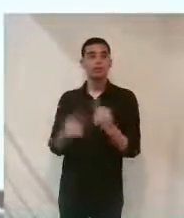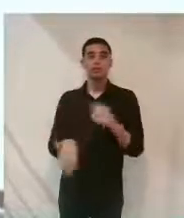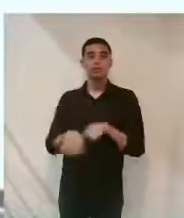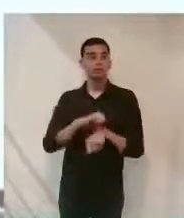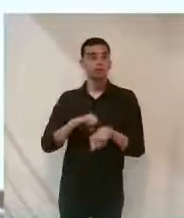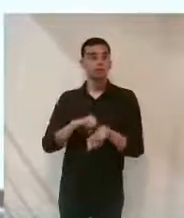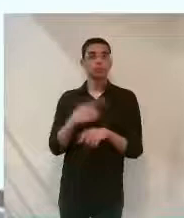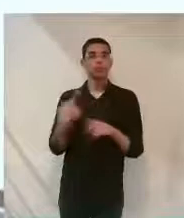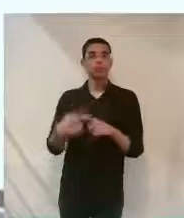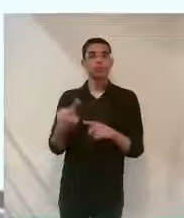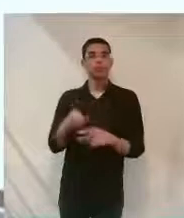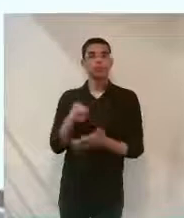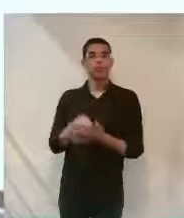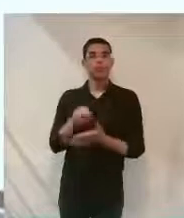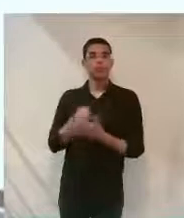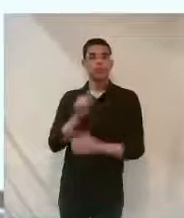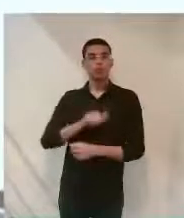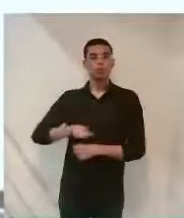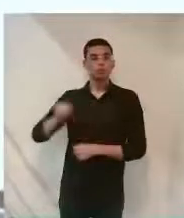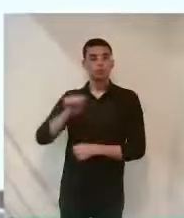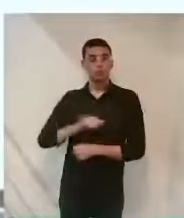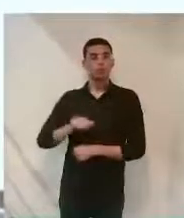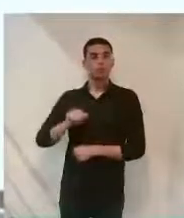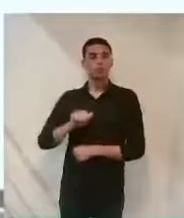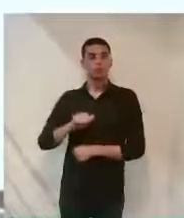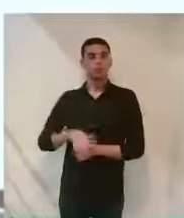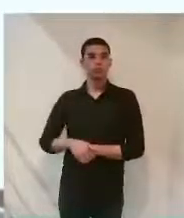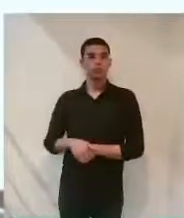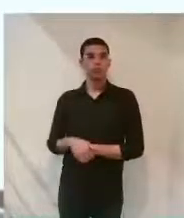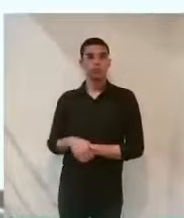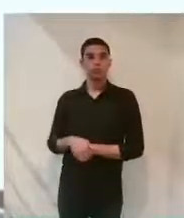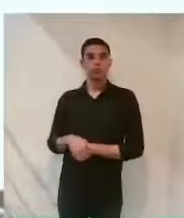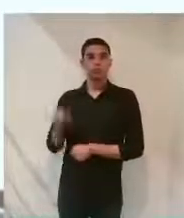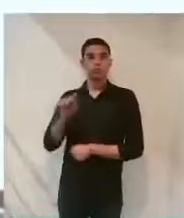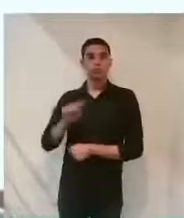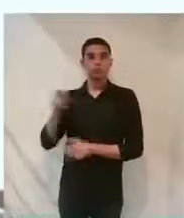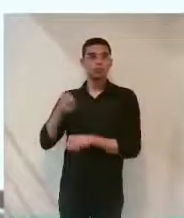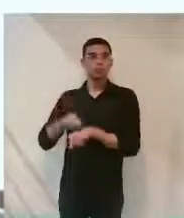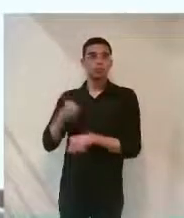obriga a associação, e desde a Constituição de 88 a associação é livre.